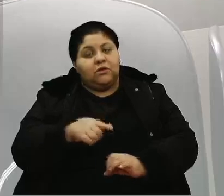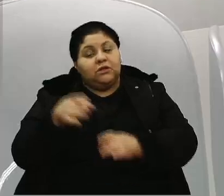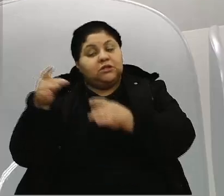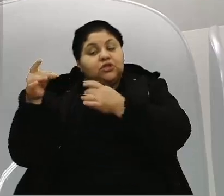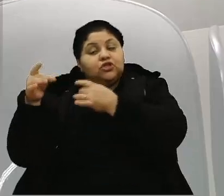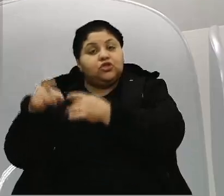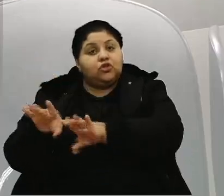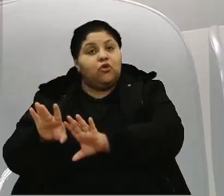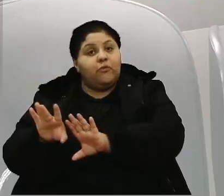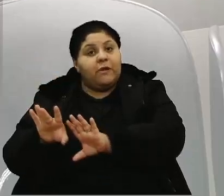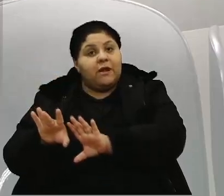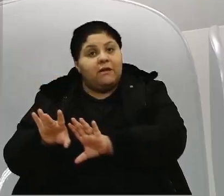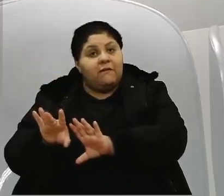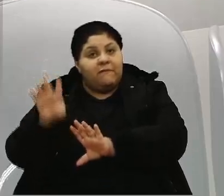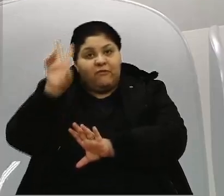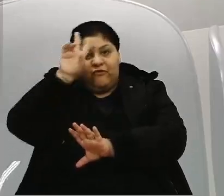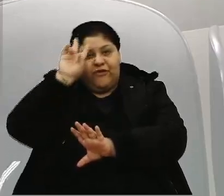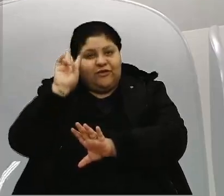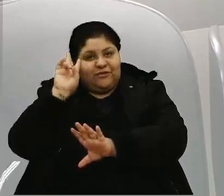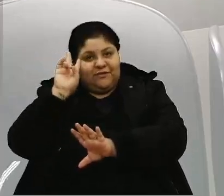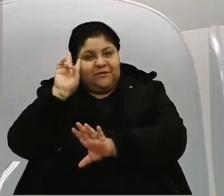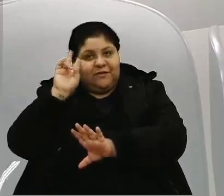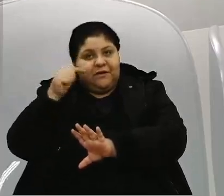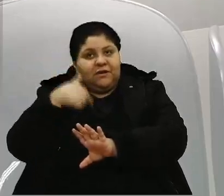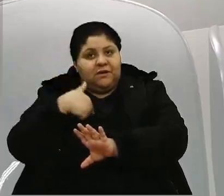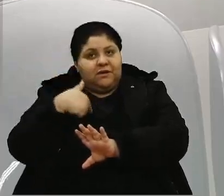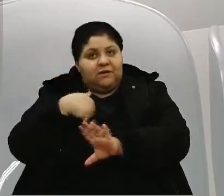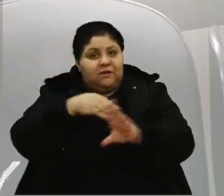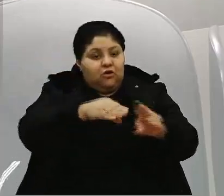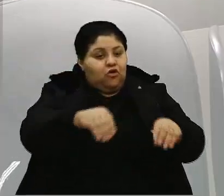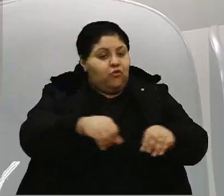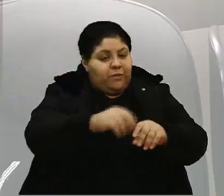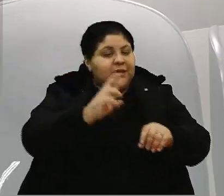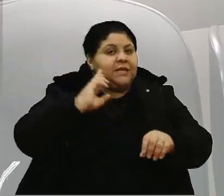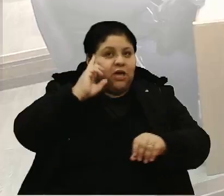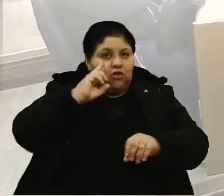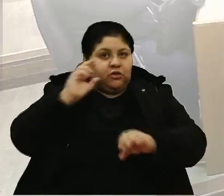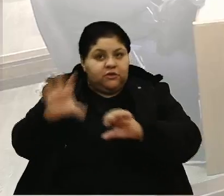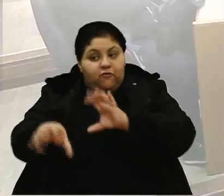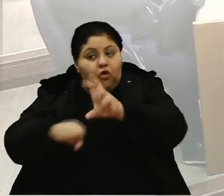sobrar pro Velocino. Mas eu plantei rosas e vou colher rosas.